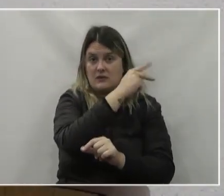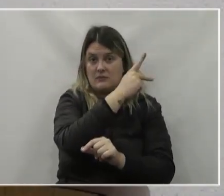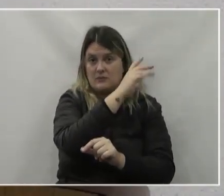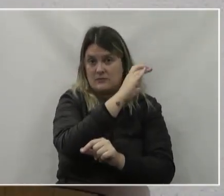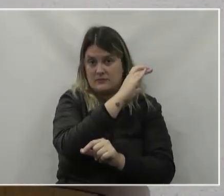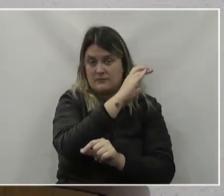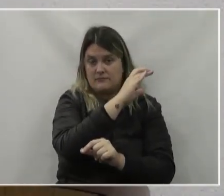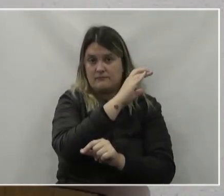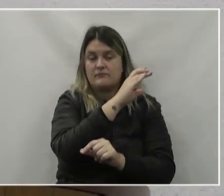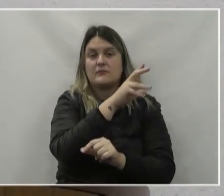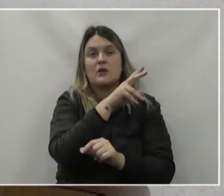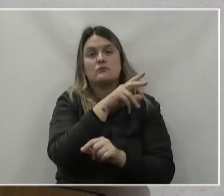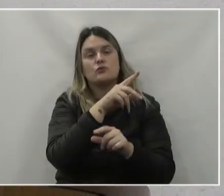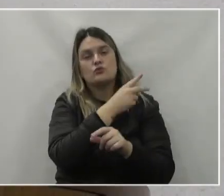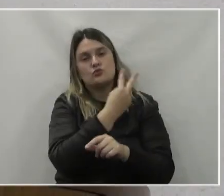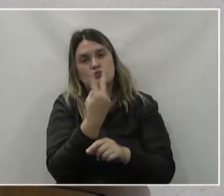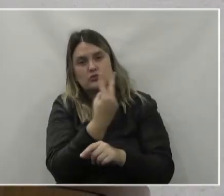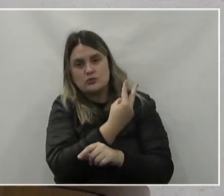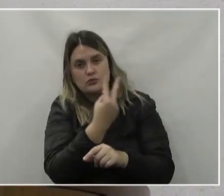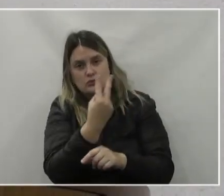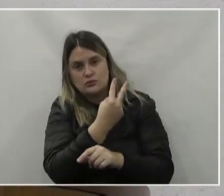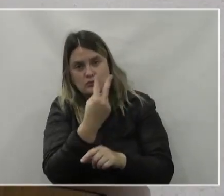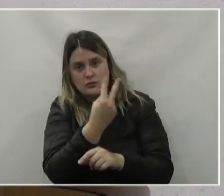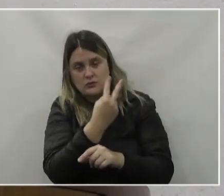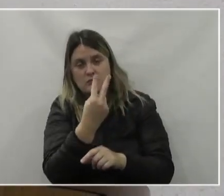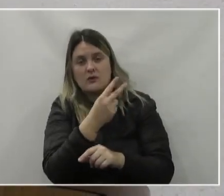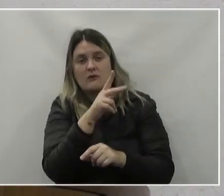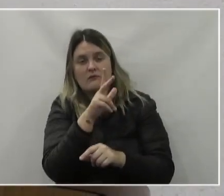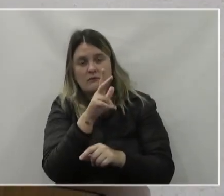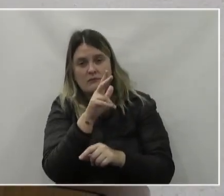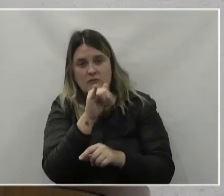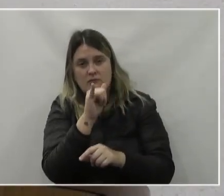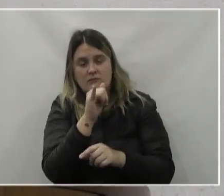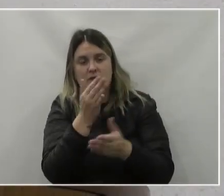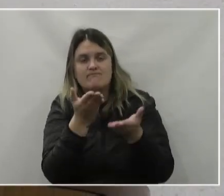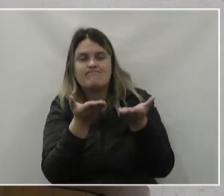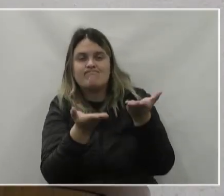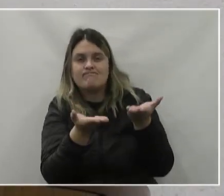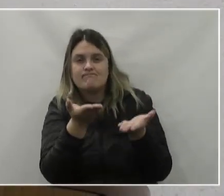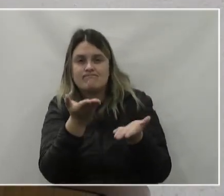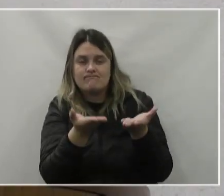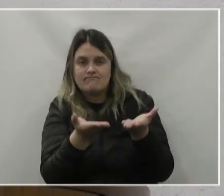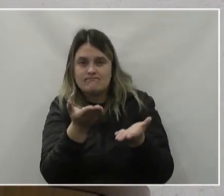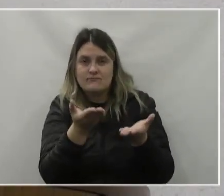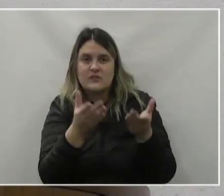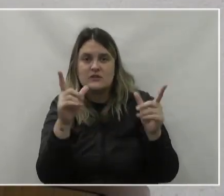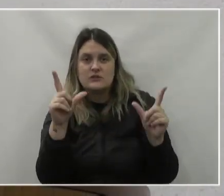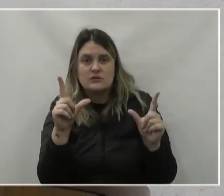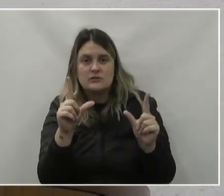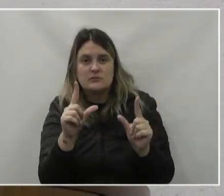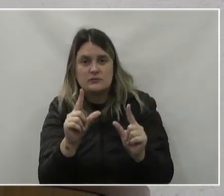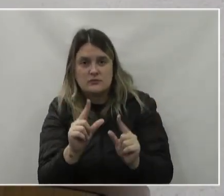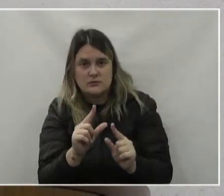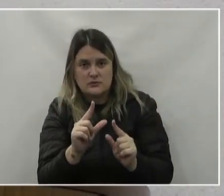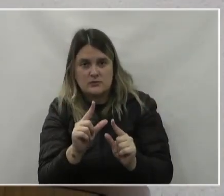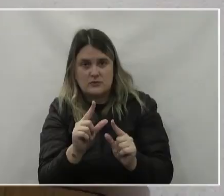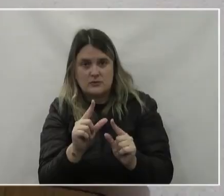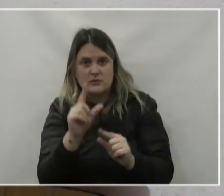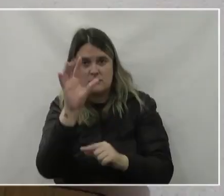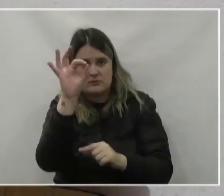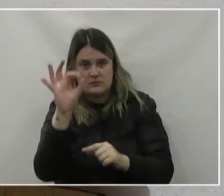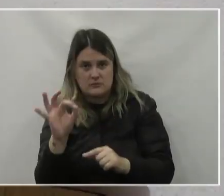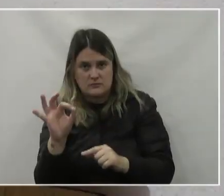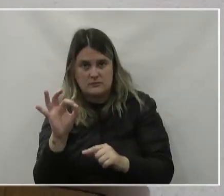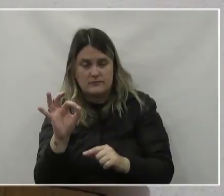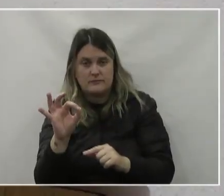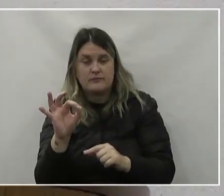isso puxaria, inclusive, um pouco, faria uma pressão para baixo do índice de correção. E